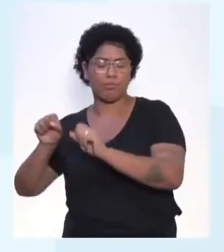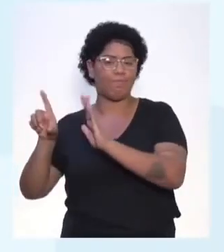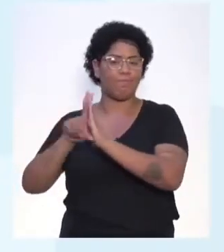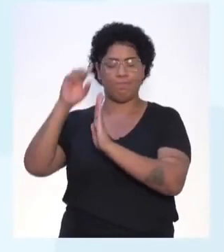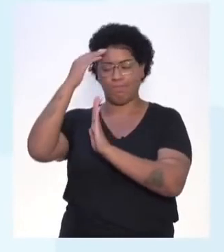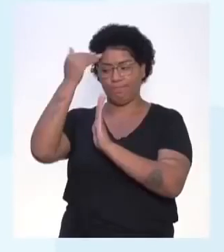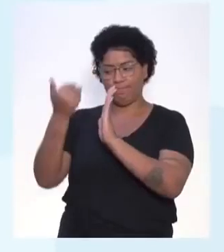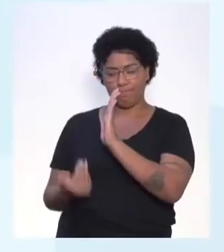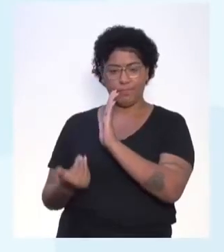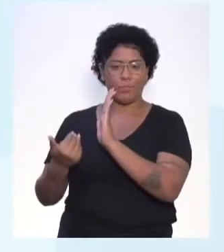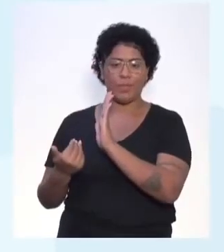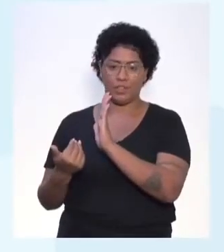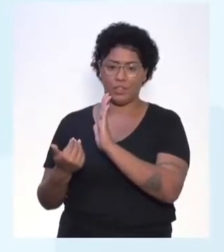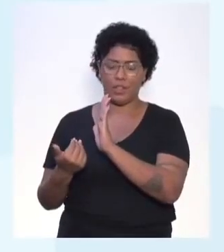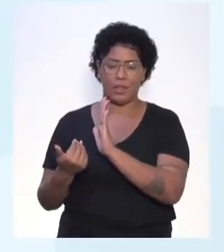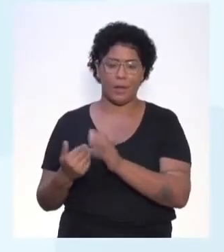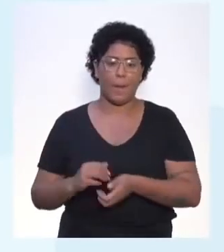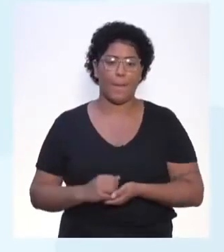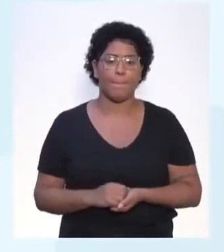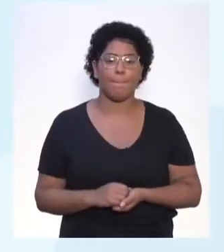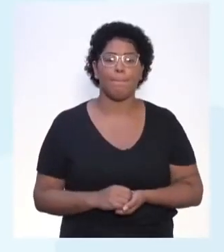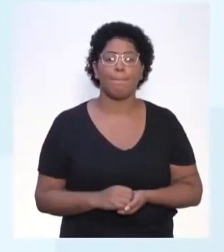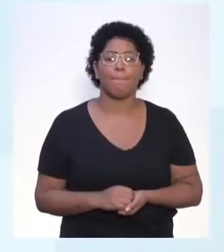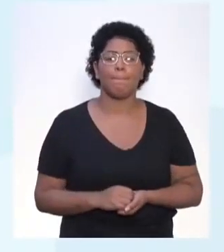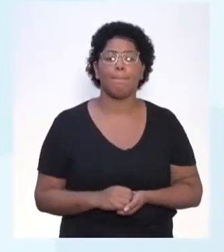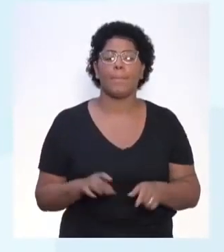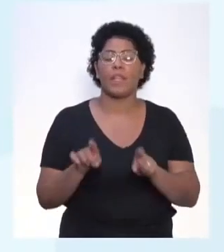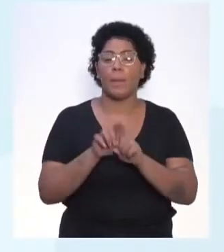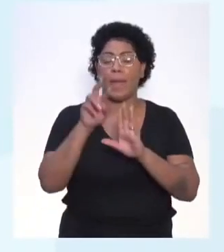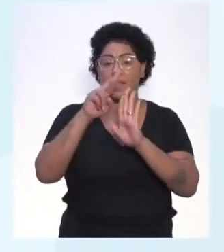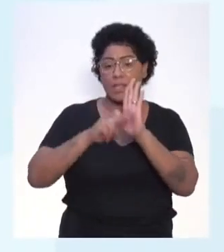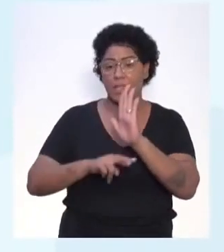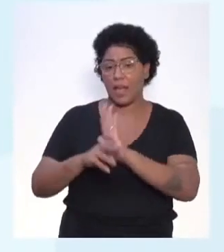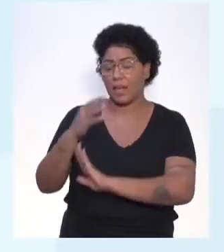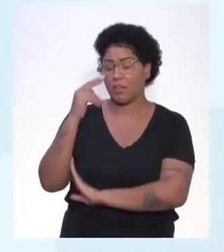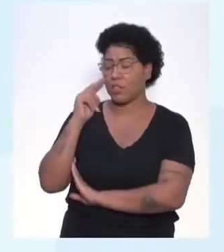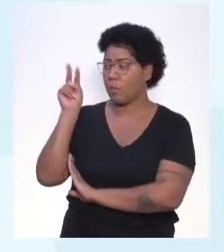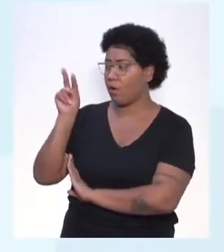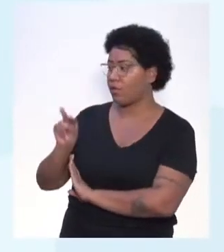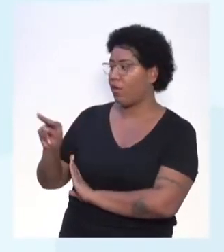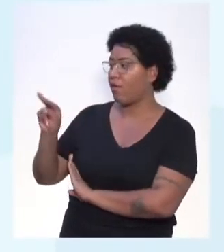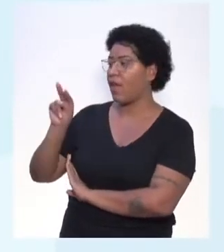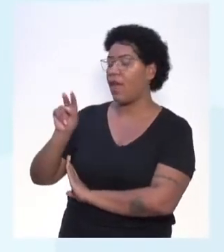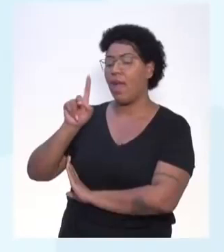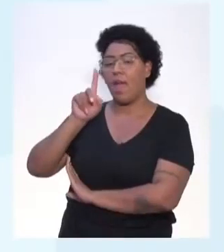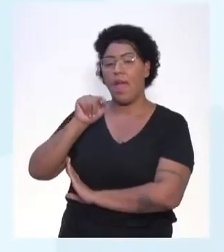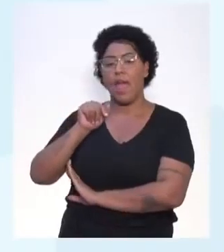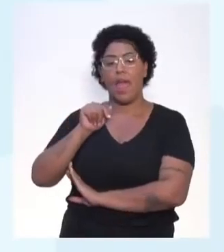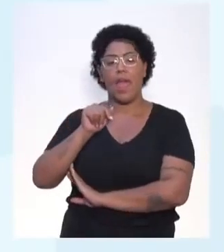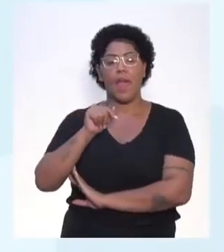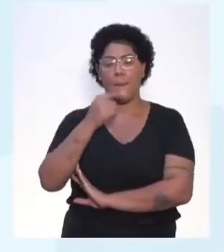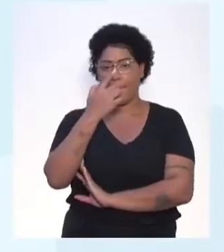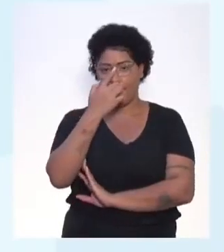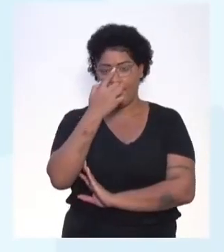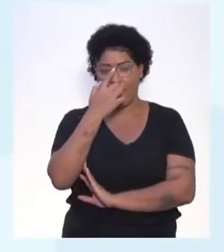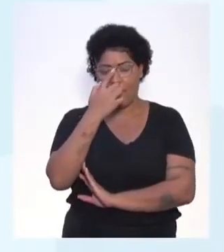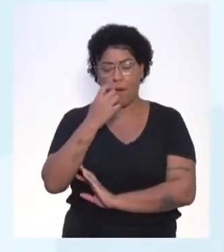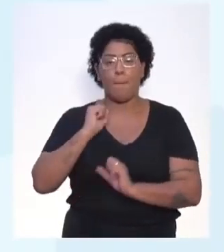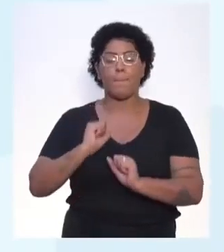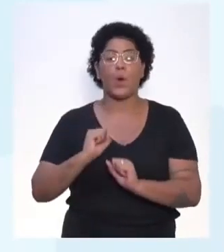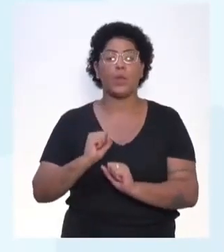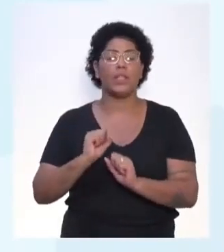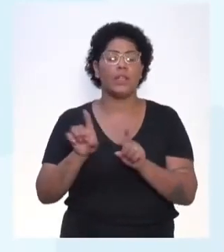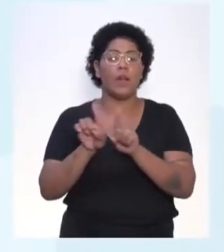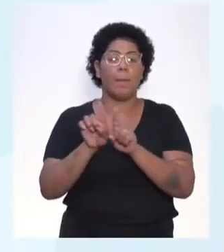conferência. Entre estes itens, essas regras aí, uma delas é a livre navegação e comércio na bacia